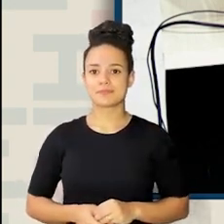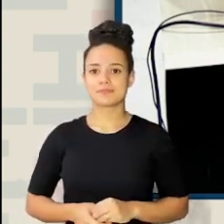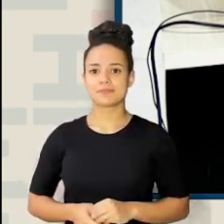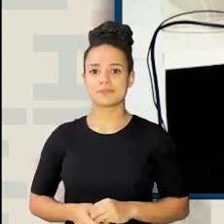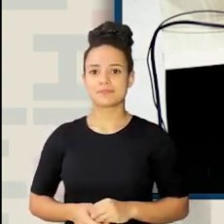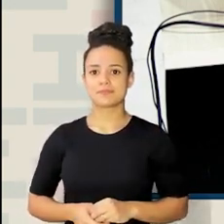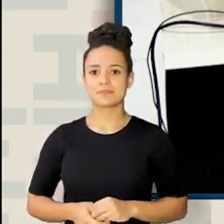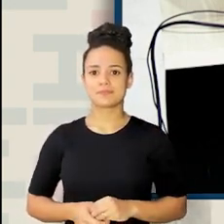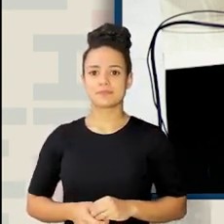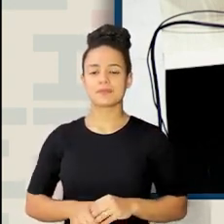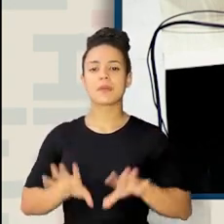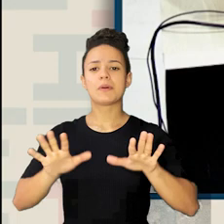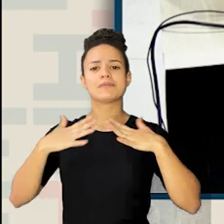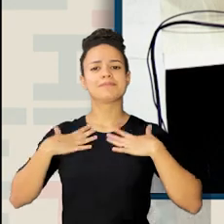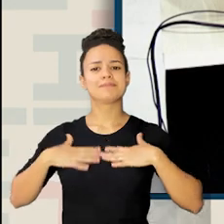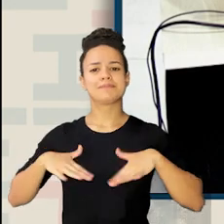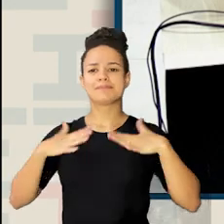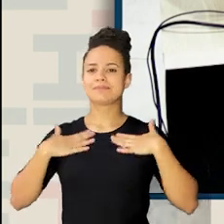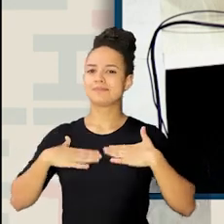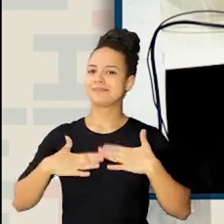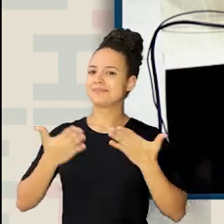Pode ficar mais de boas, Paula.